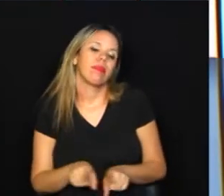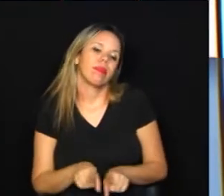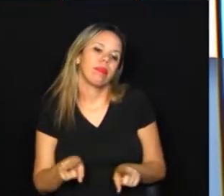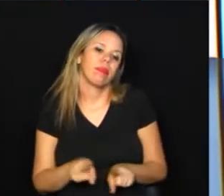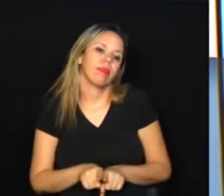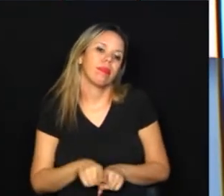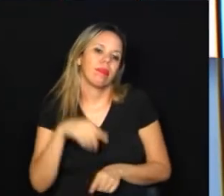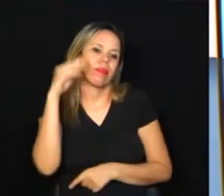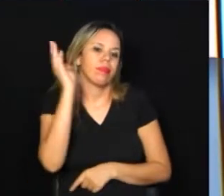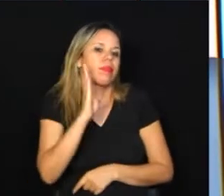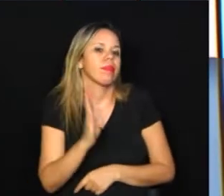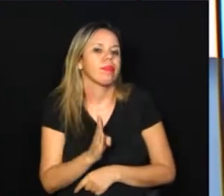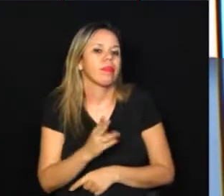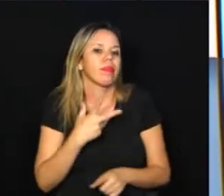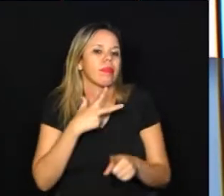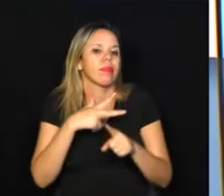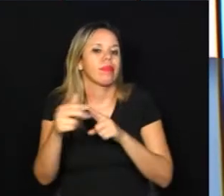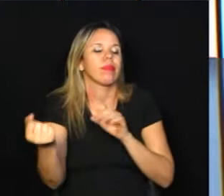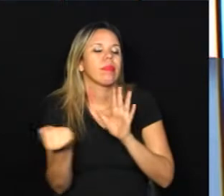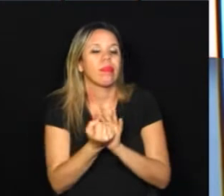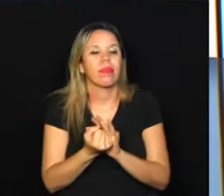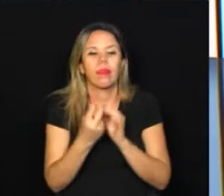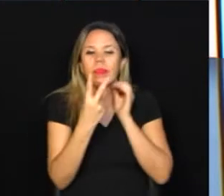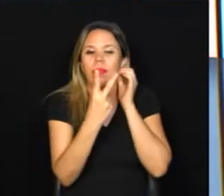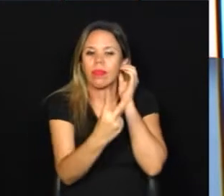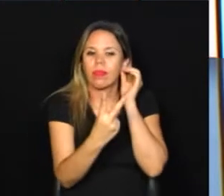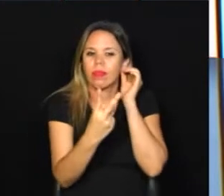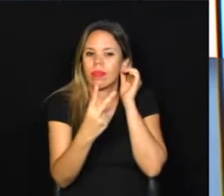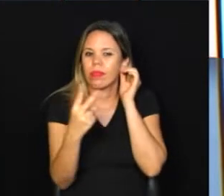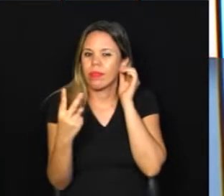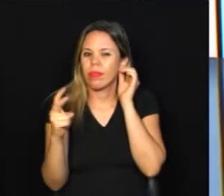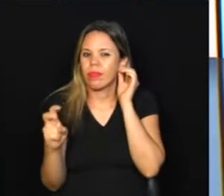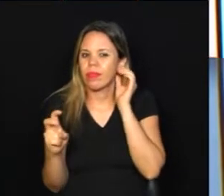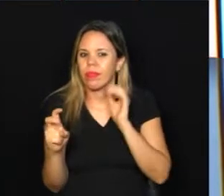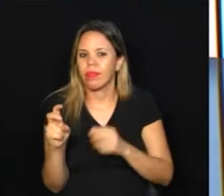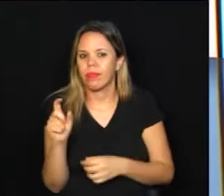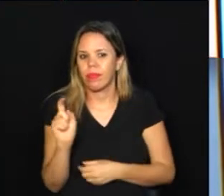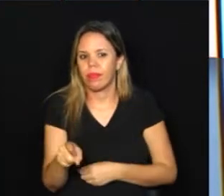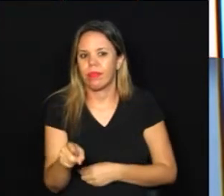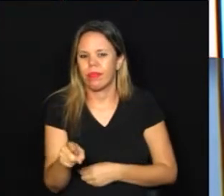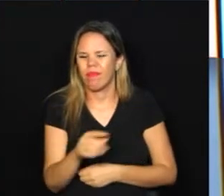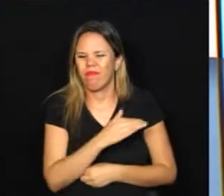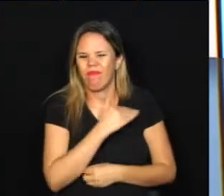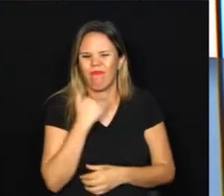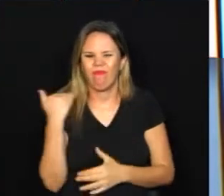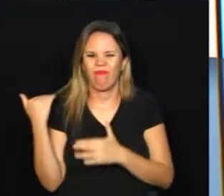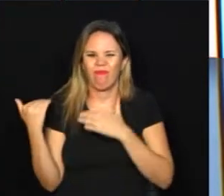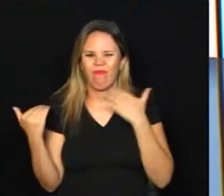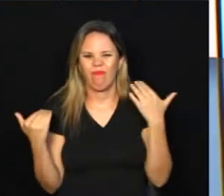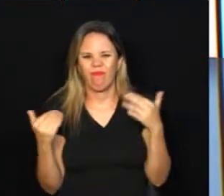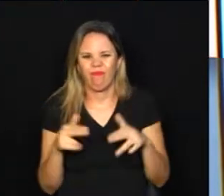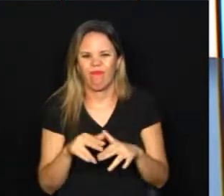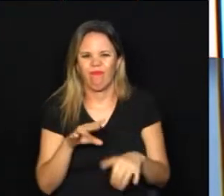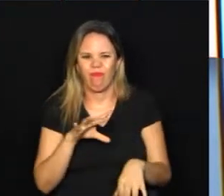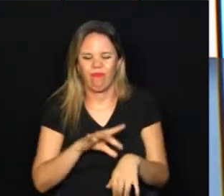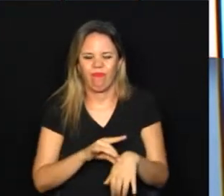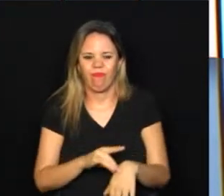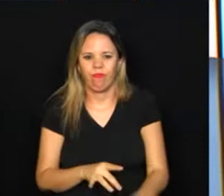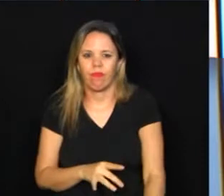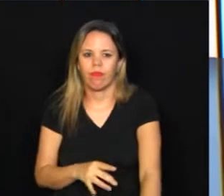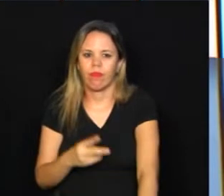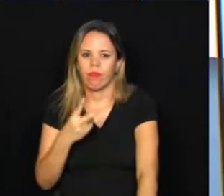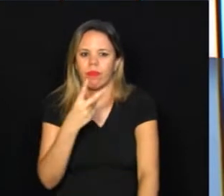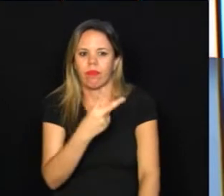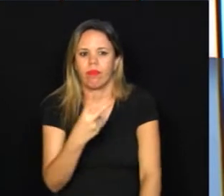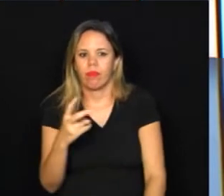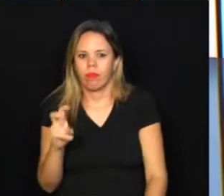o Brasil aí superou a marca dos 225 mil óbitos devido à doença. São